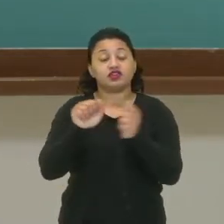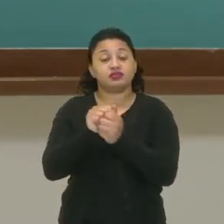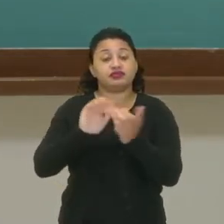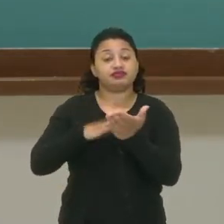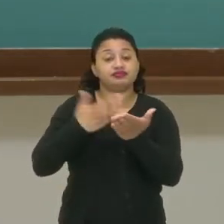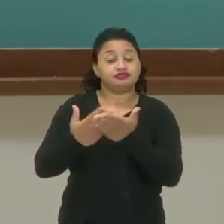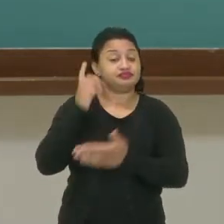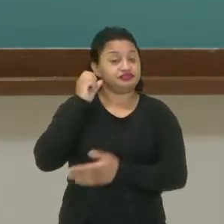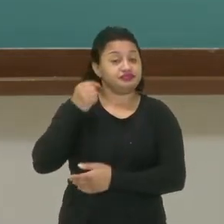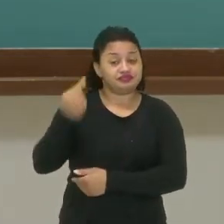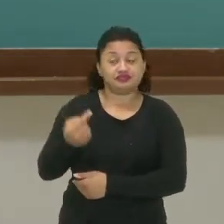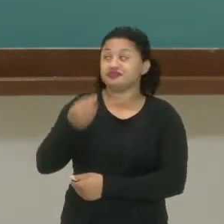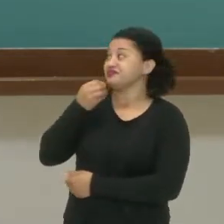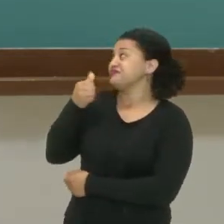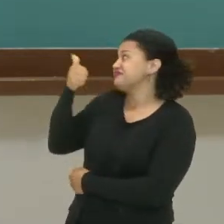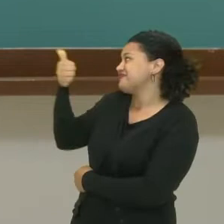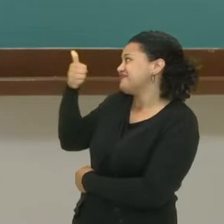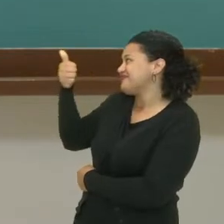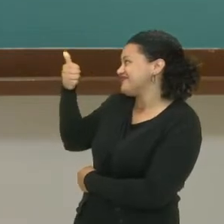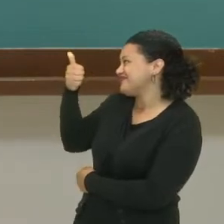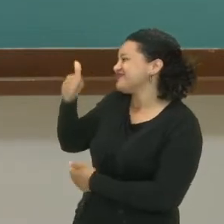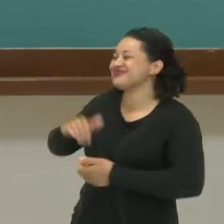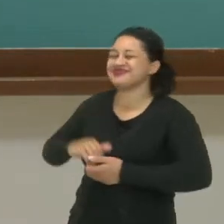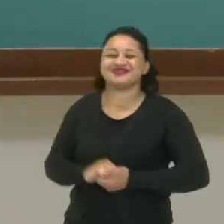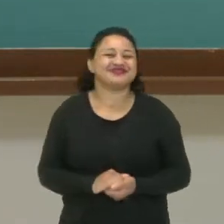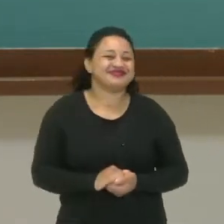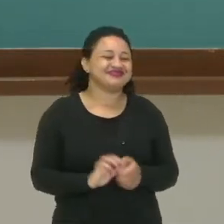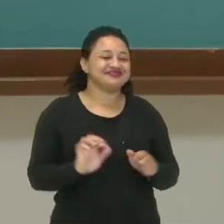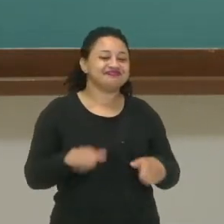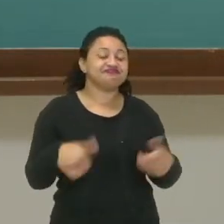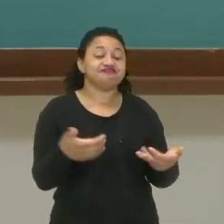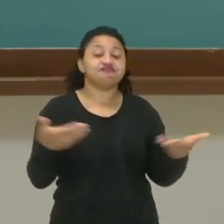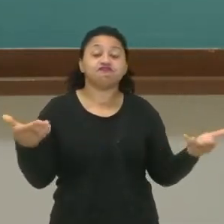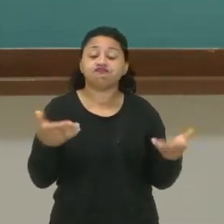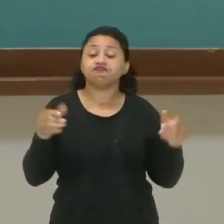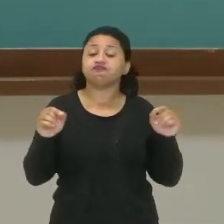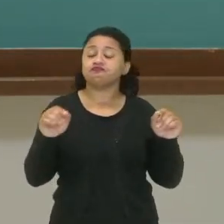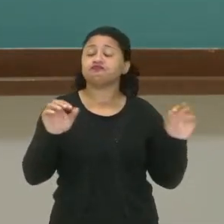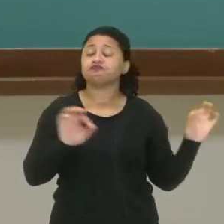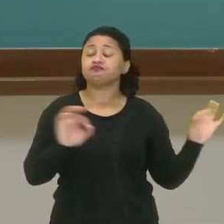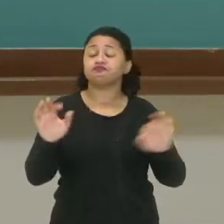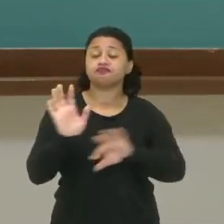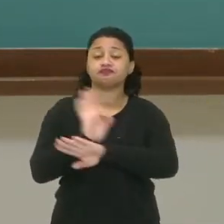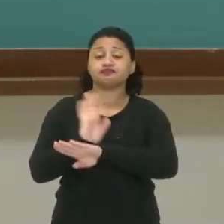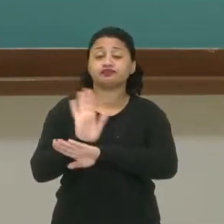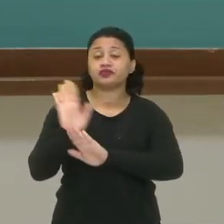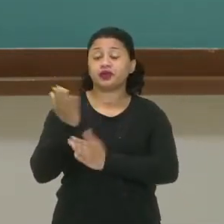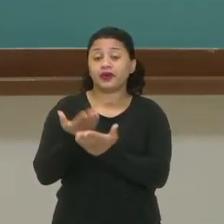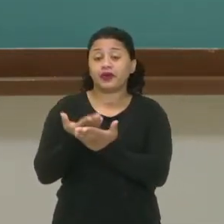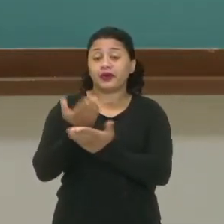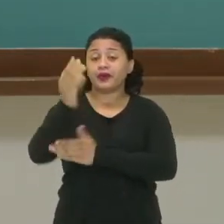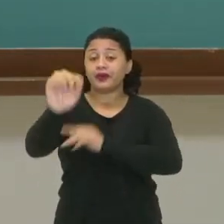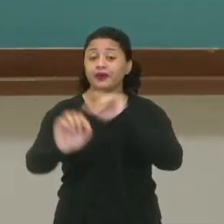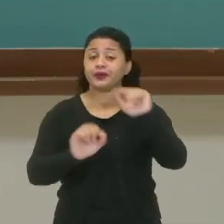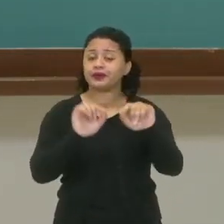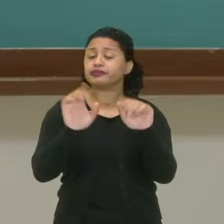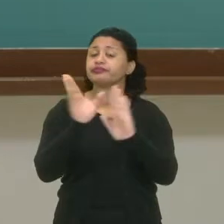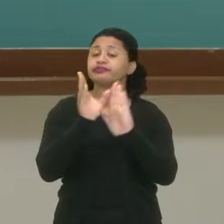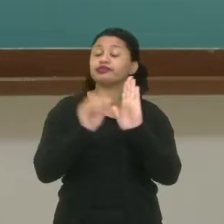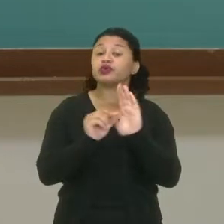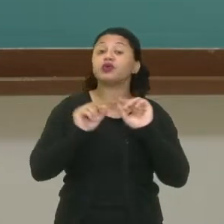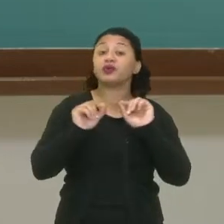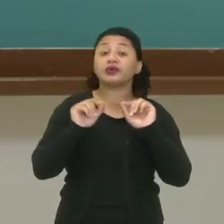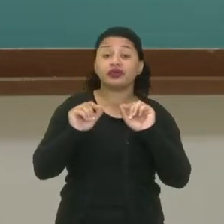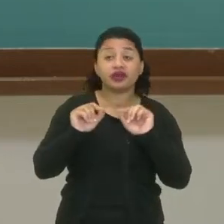Libras, a Jéssica. Tudo bem, Jéssica? Muito bem. Então, nesse vídeo, nesta aula, nós vamos falar então sobre a